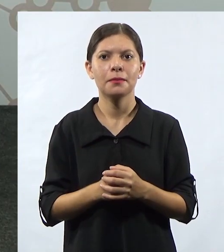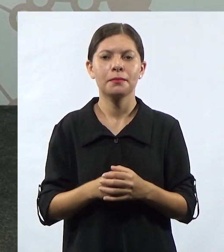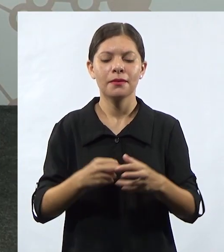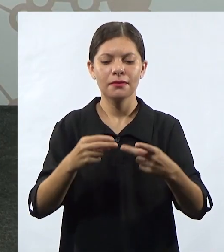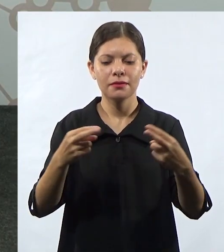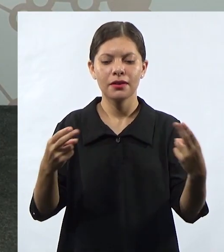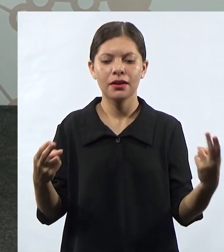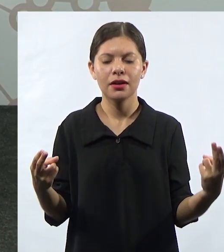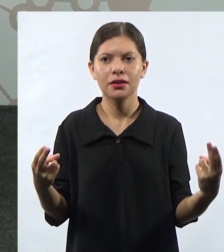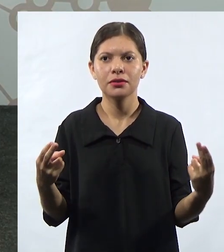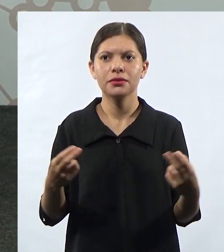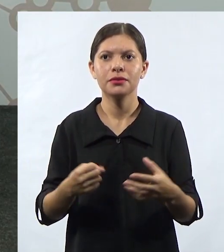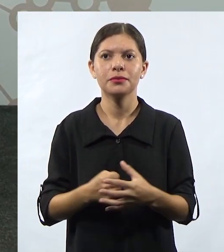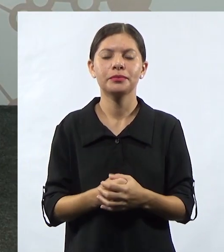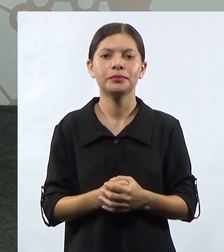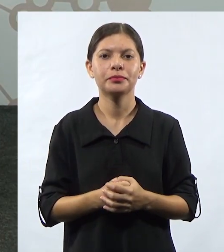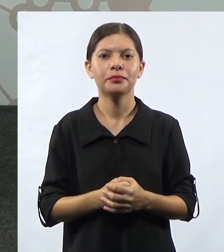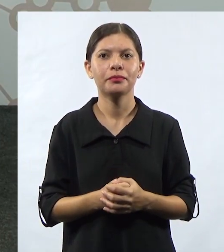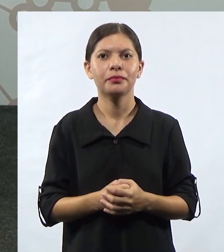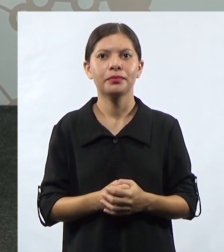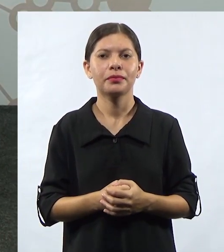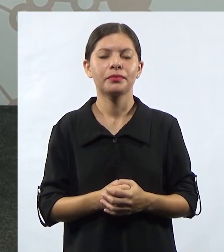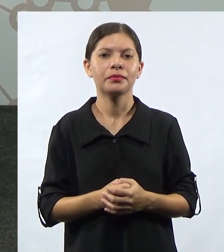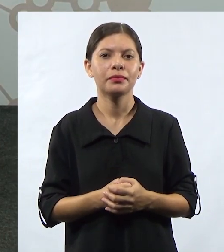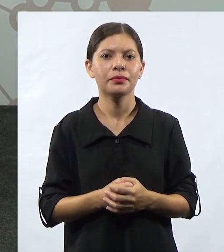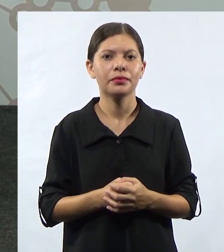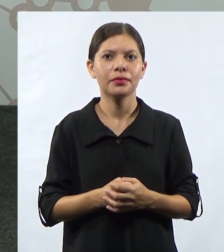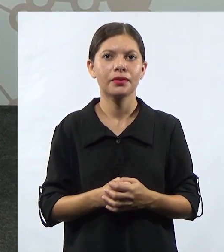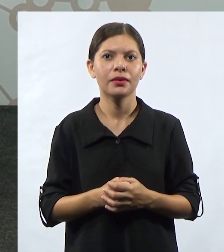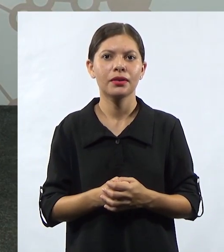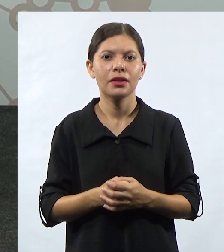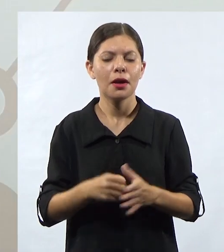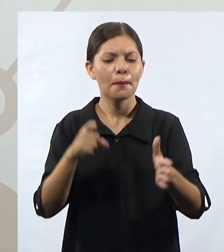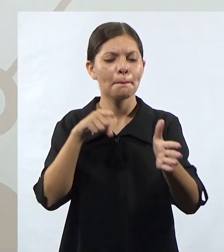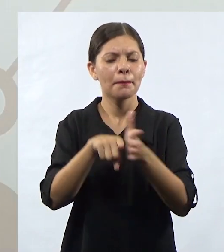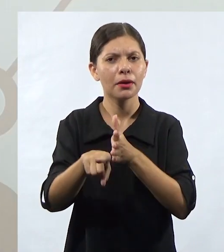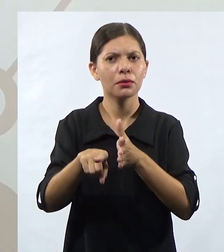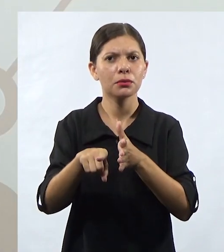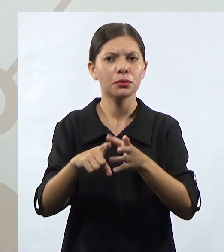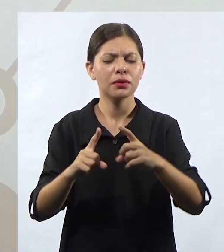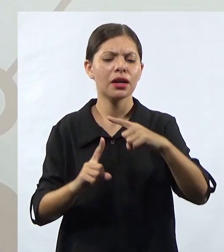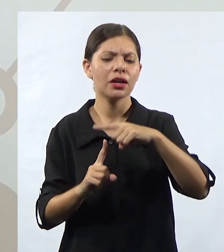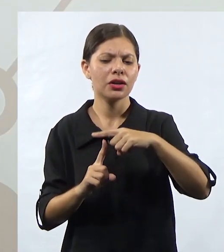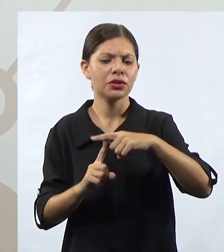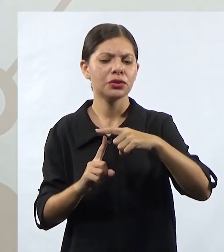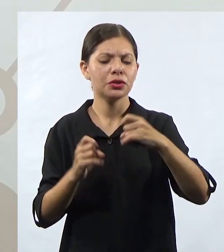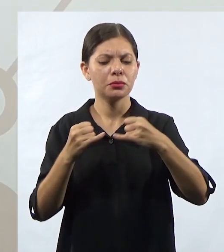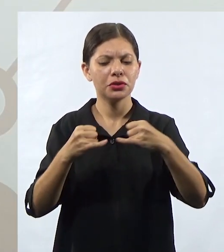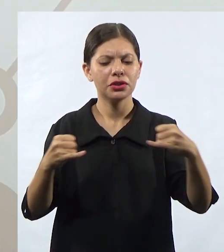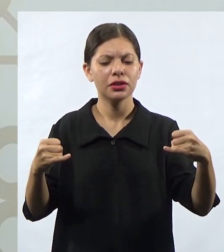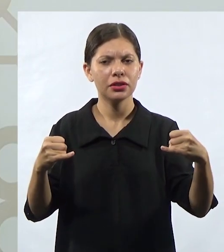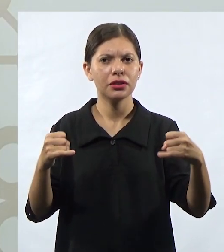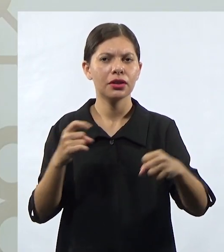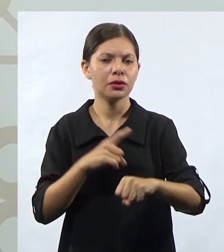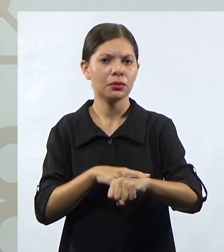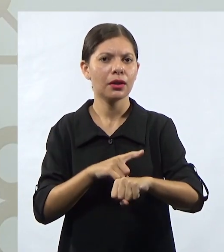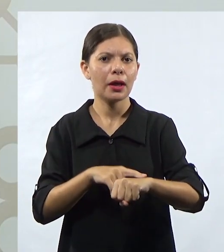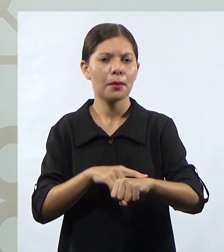com a nossa temática, professora. Com certeza. Existe algum tipo de linha do tempo?